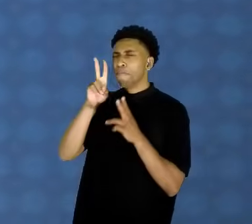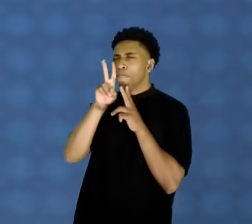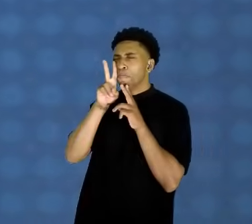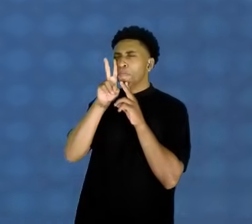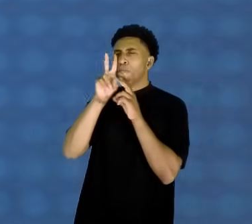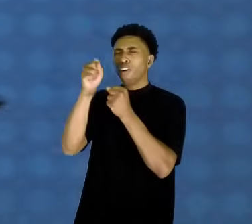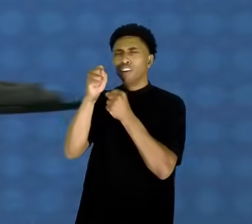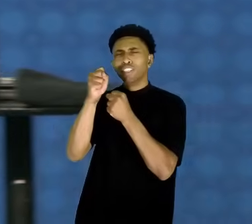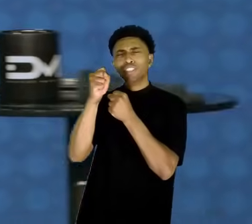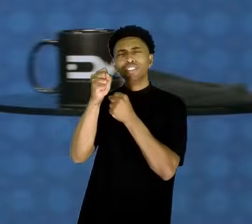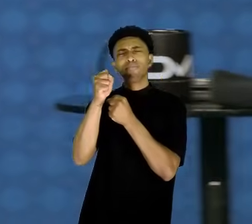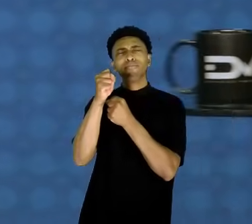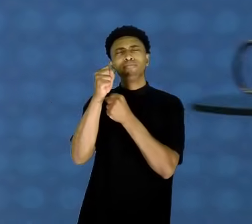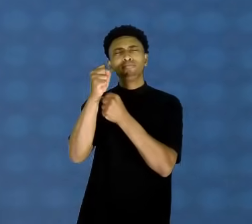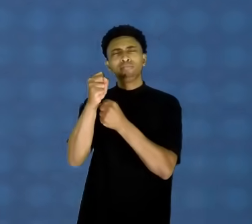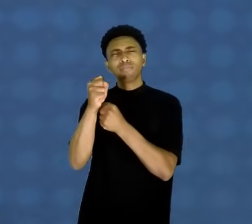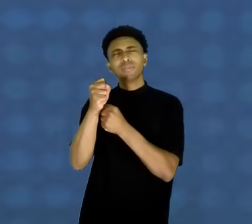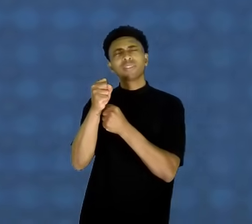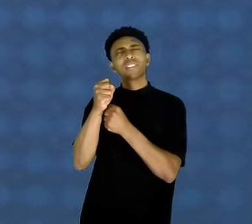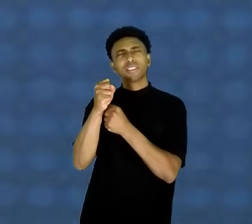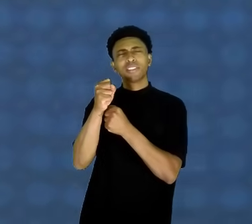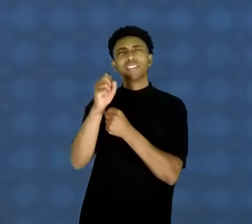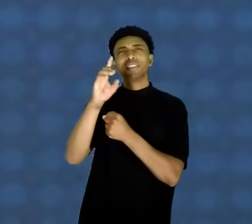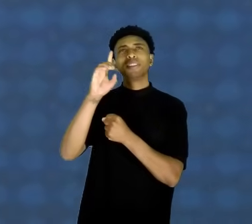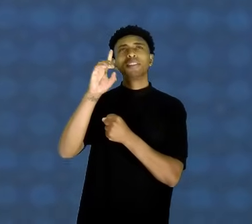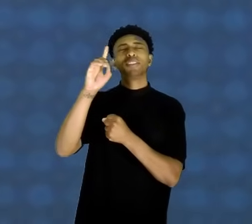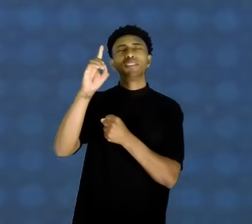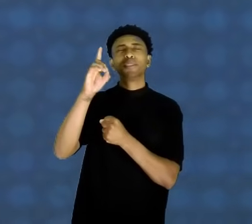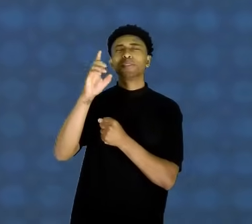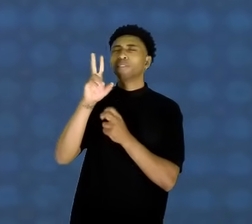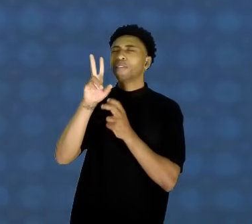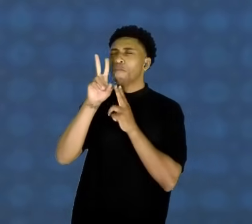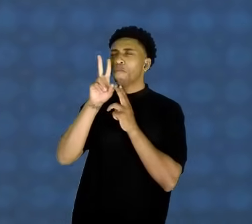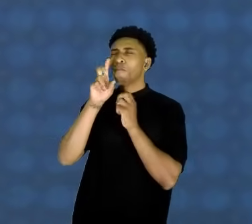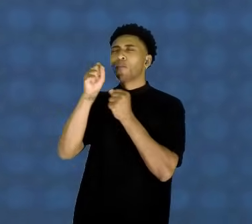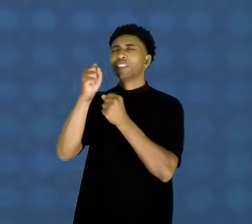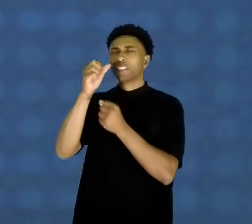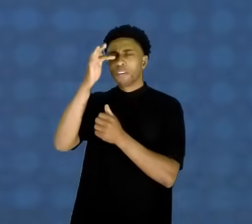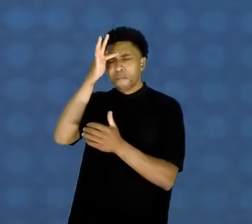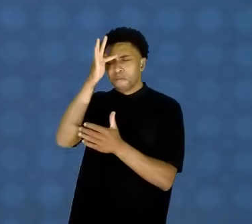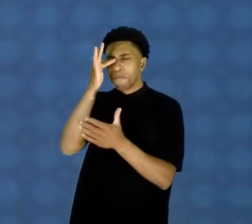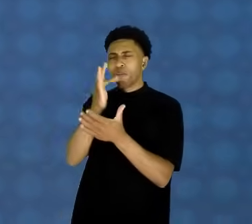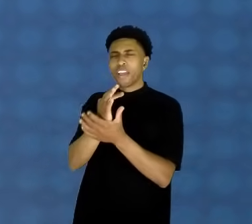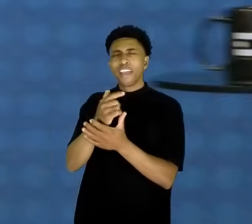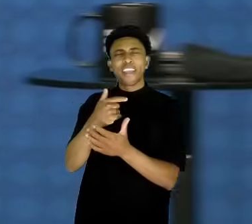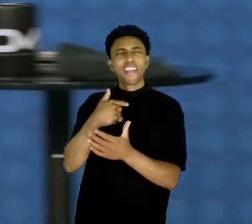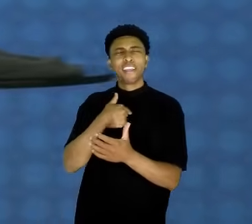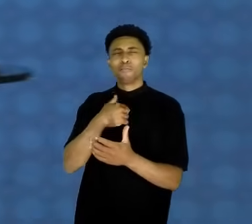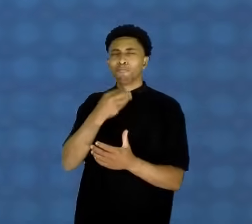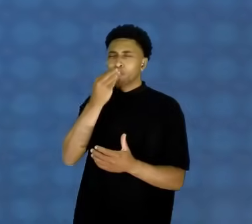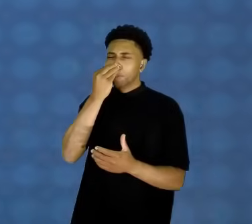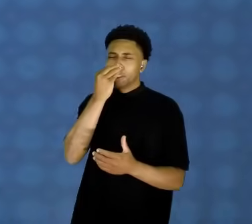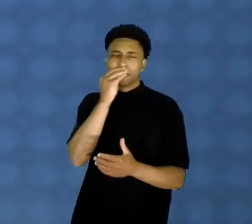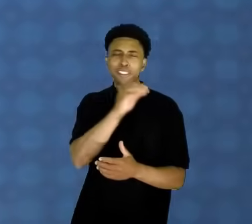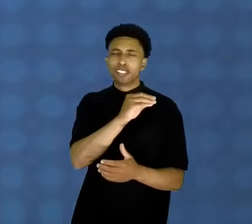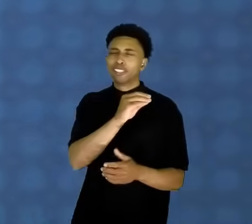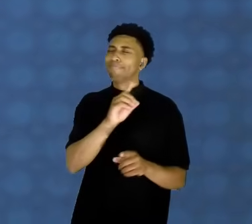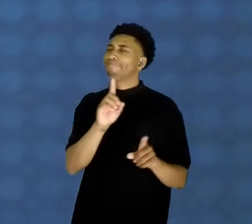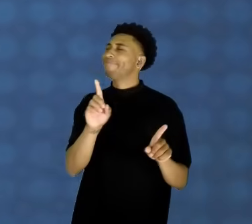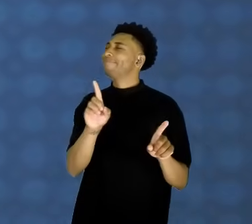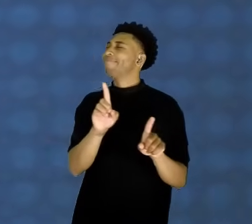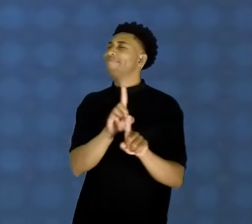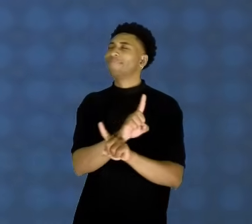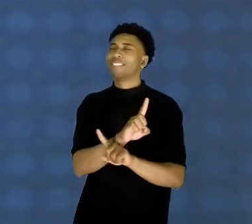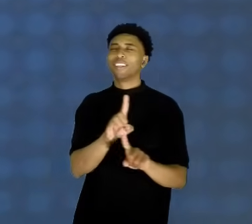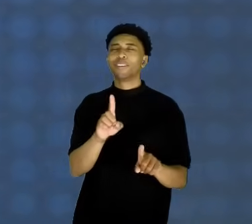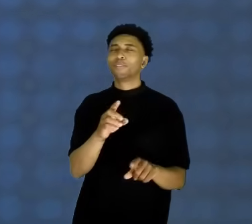indesistível. Irritantemente indesistível. Eu sou indesistível. Eu sou